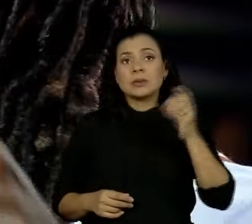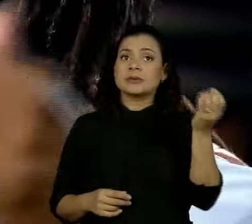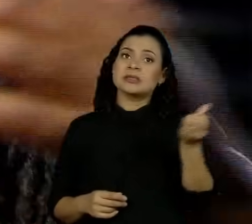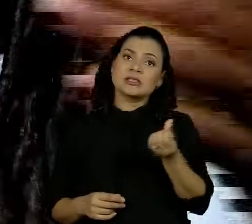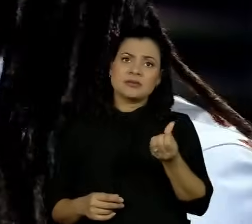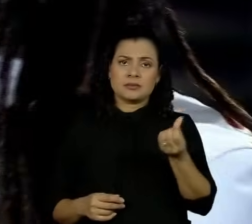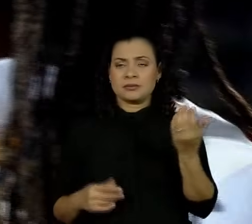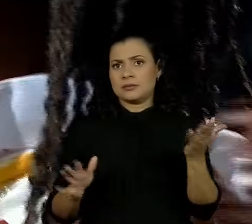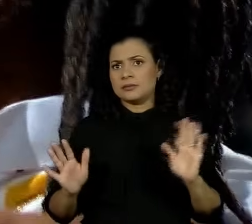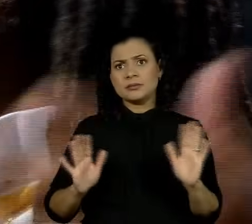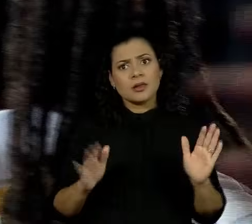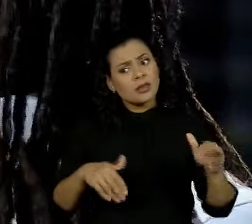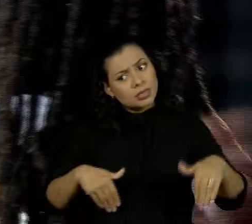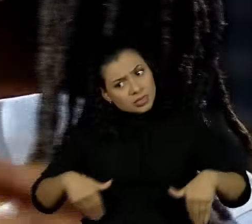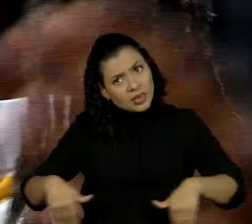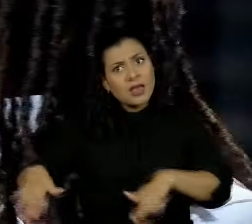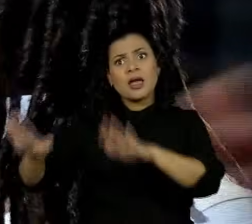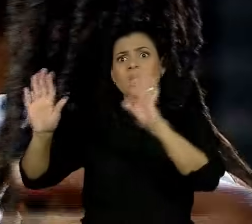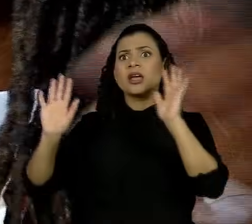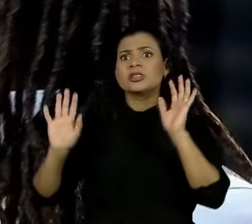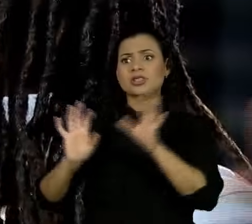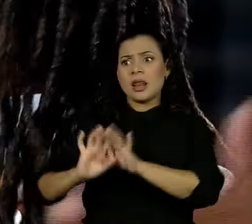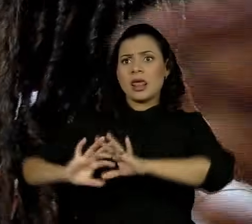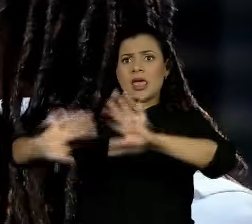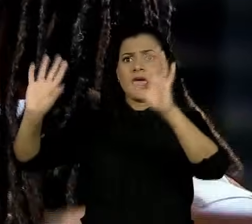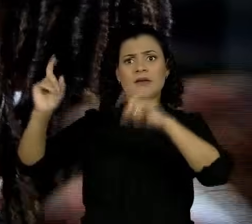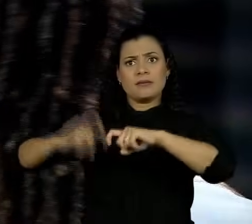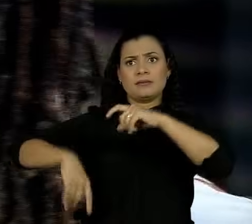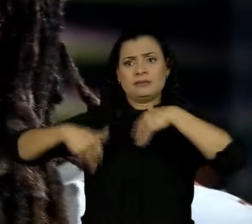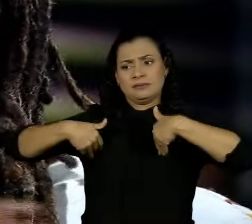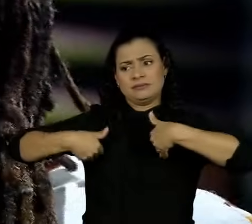peraí, facilita também, né? Temos que criar deixa a gente